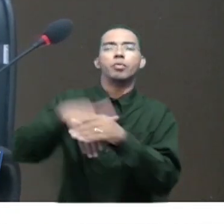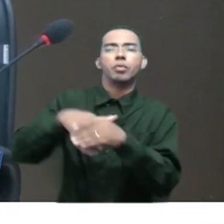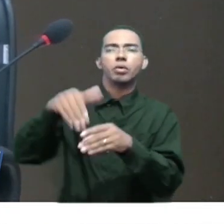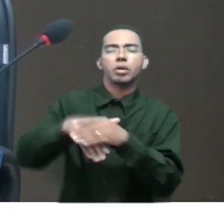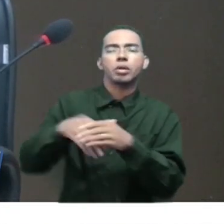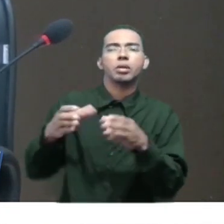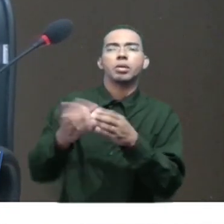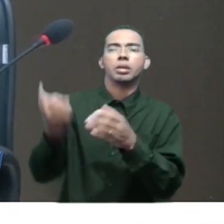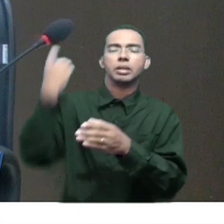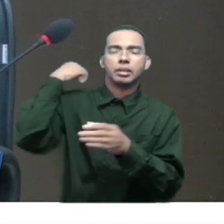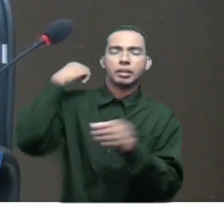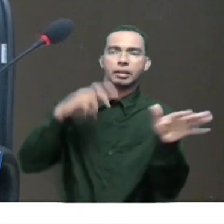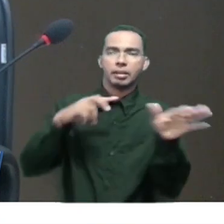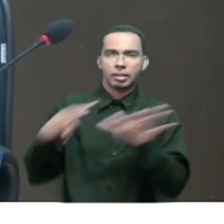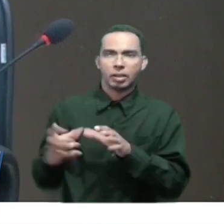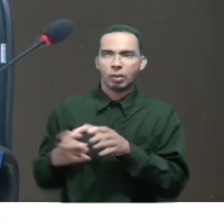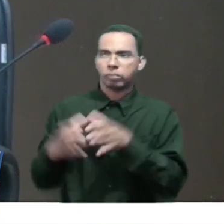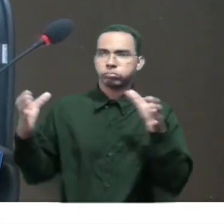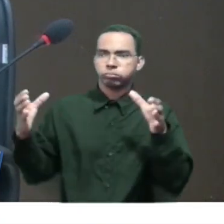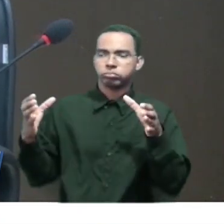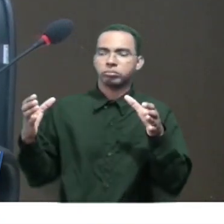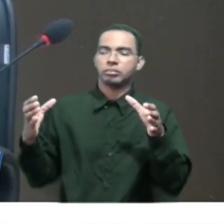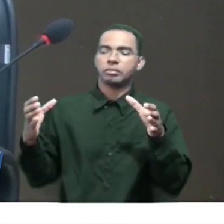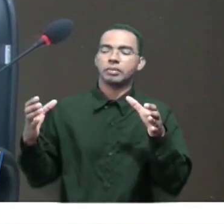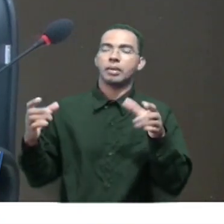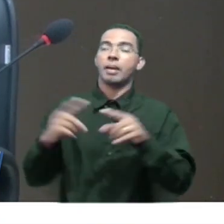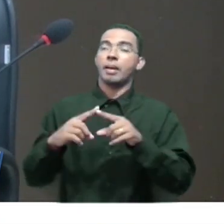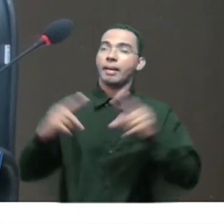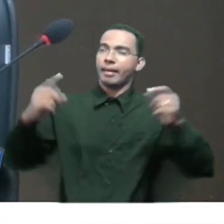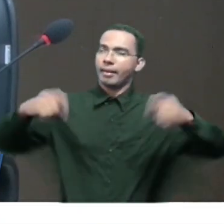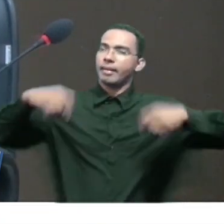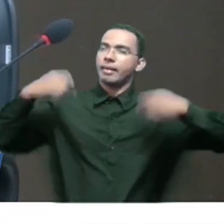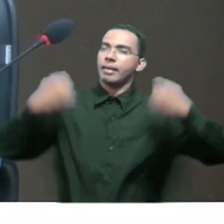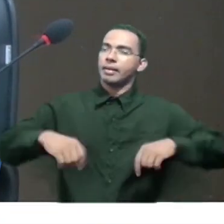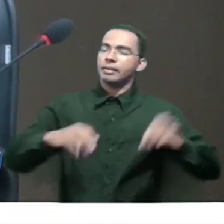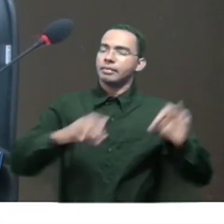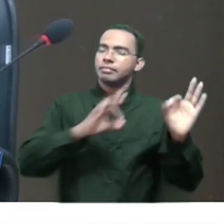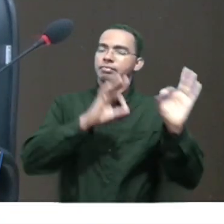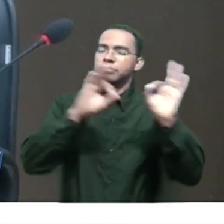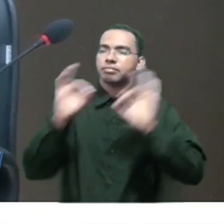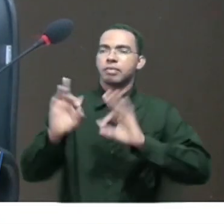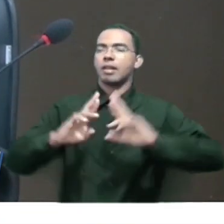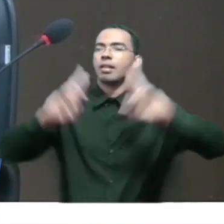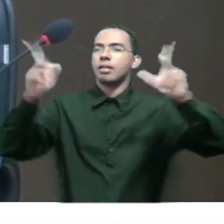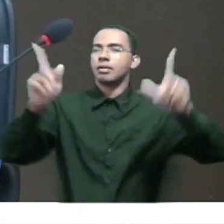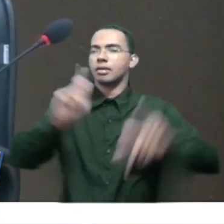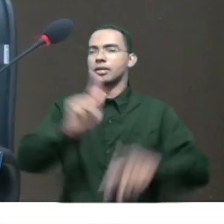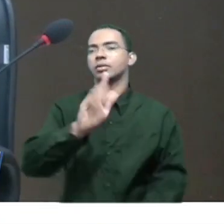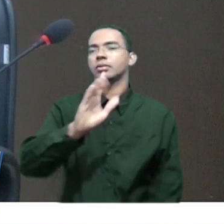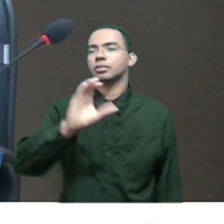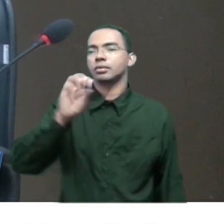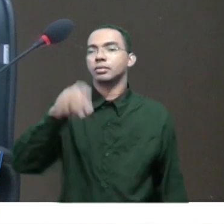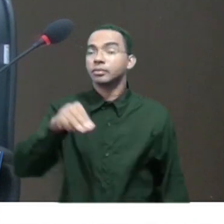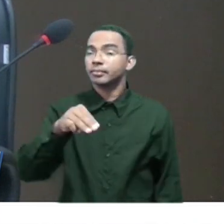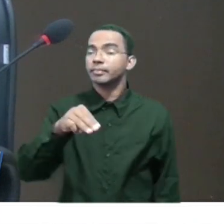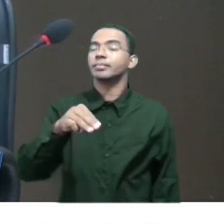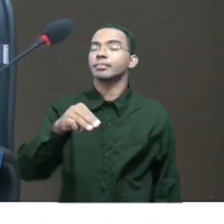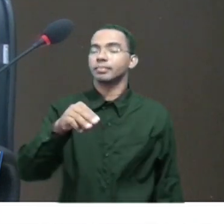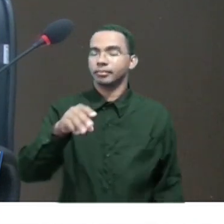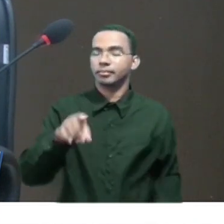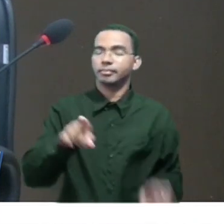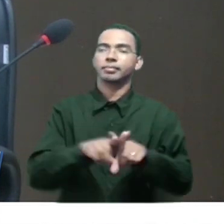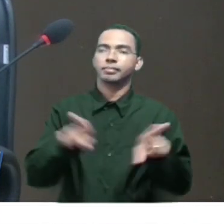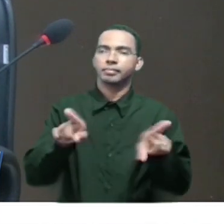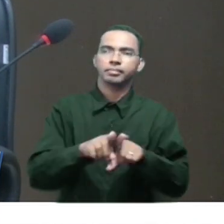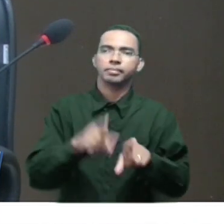efetivo. Agora, precisa ter um olhar diferenciado para a Guarda Civil, né, e também para a